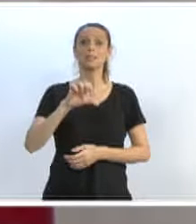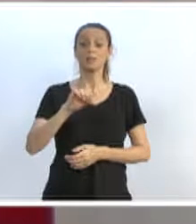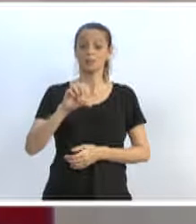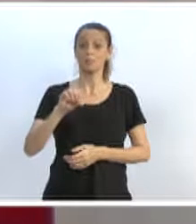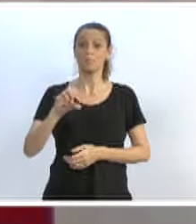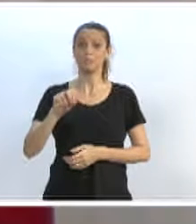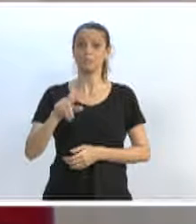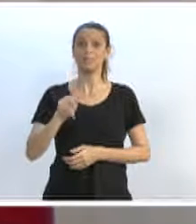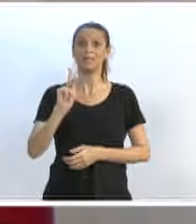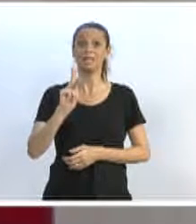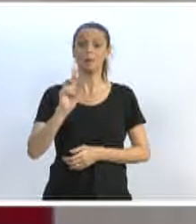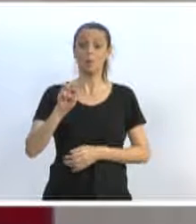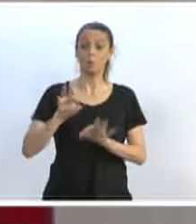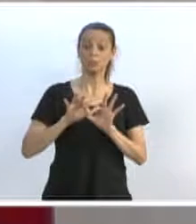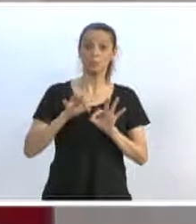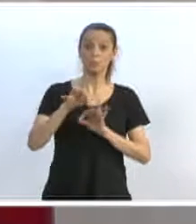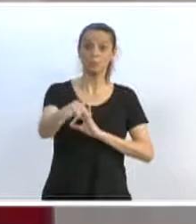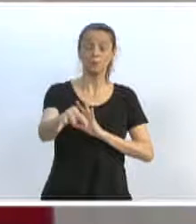quilômetros dia.